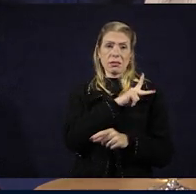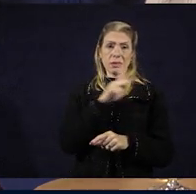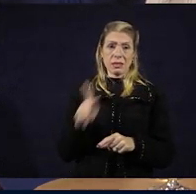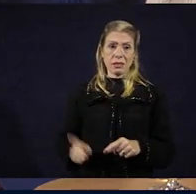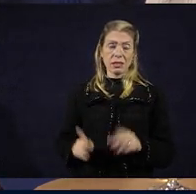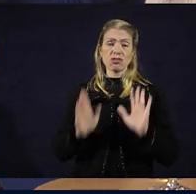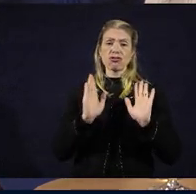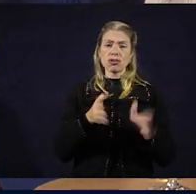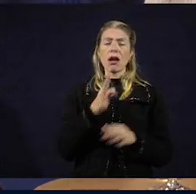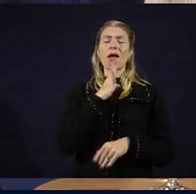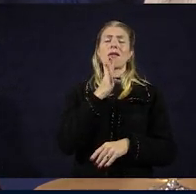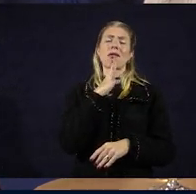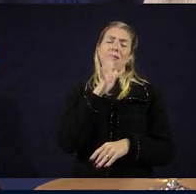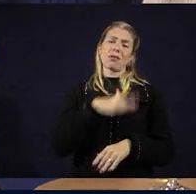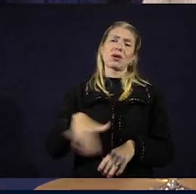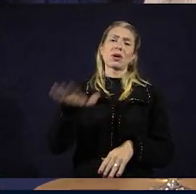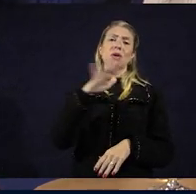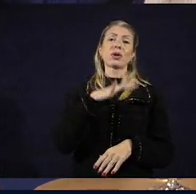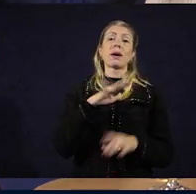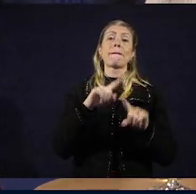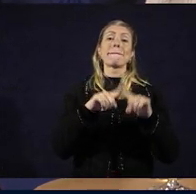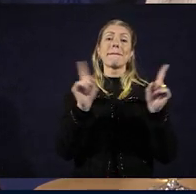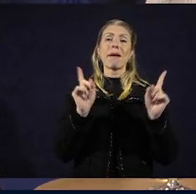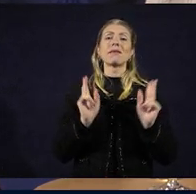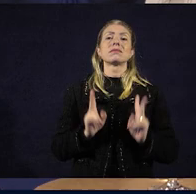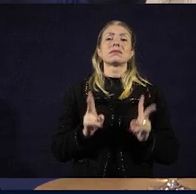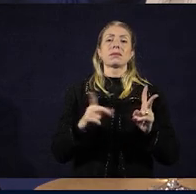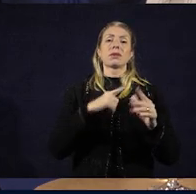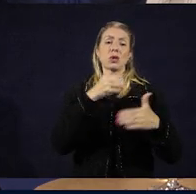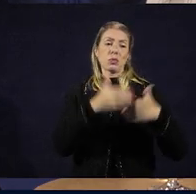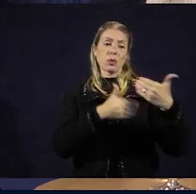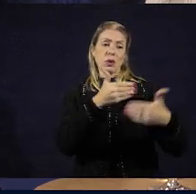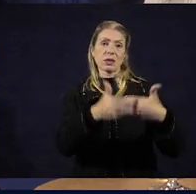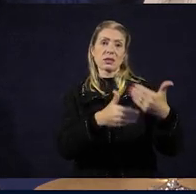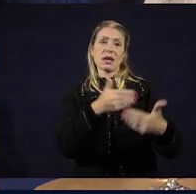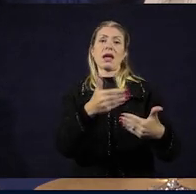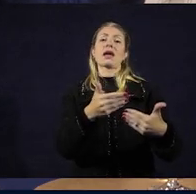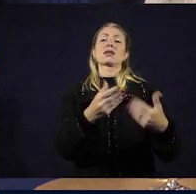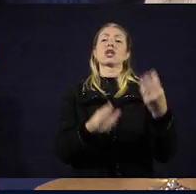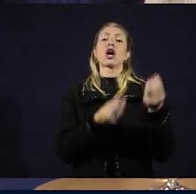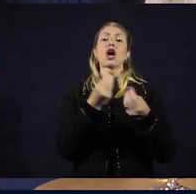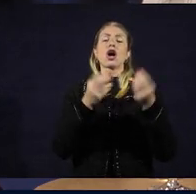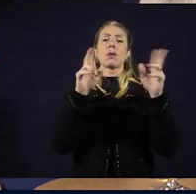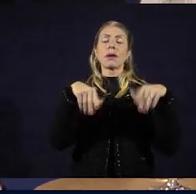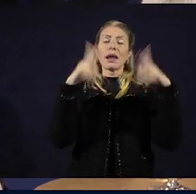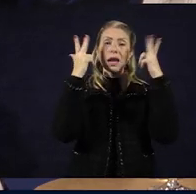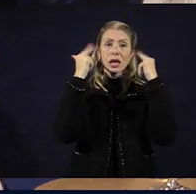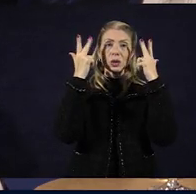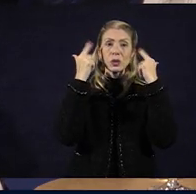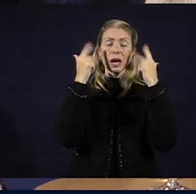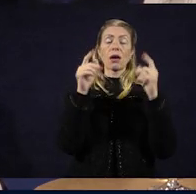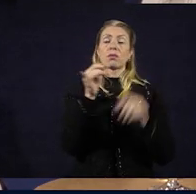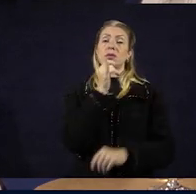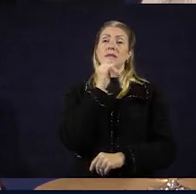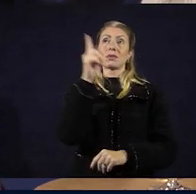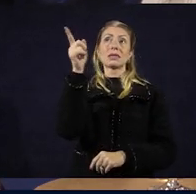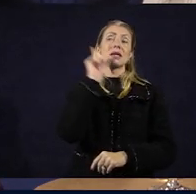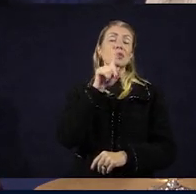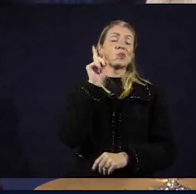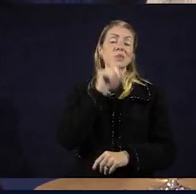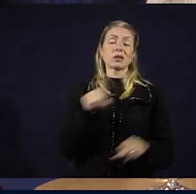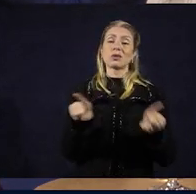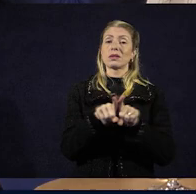já conhecidos portanto do público mas sempre o processo traz uma certa natural angústia nos Estados Unidos também traz